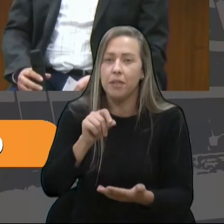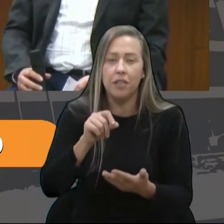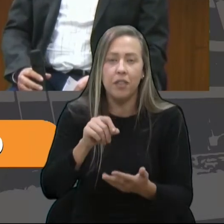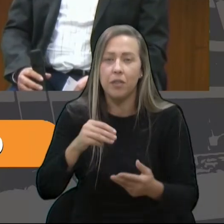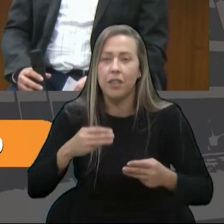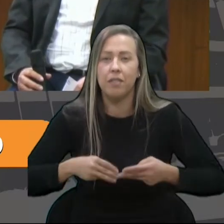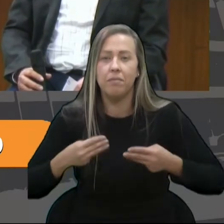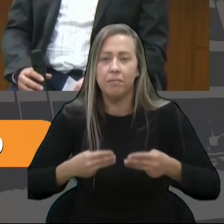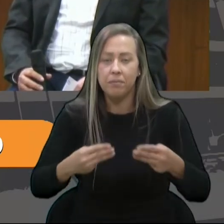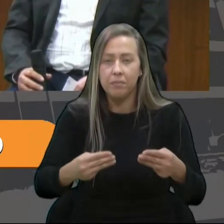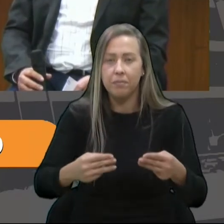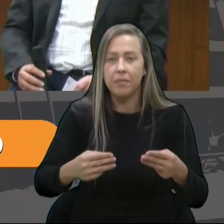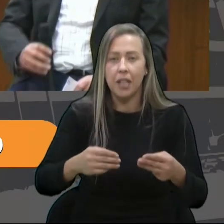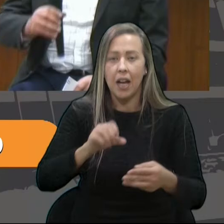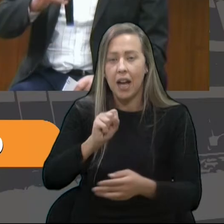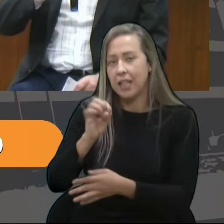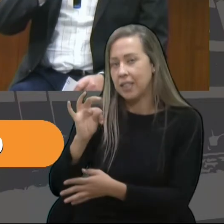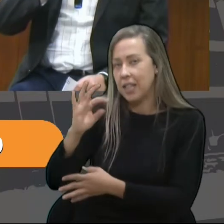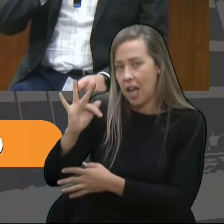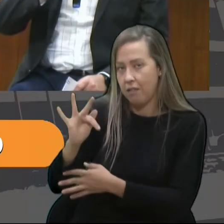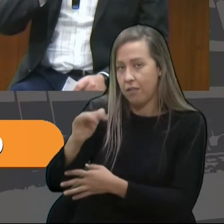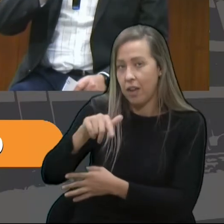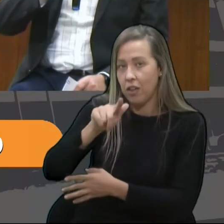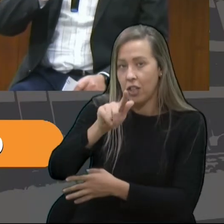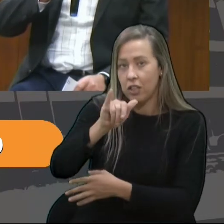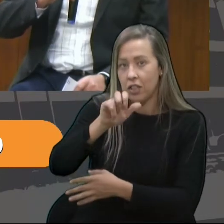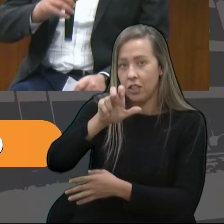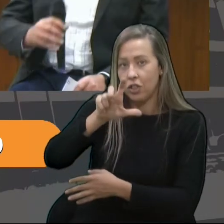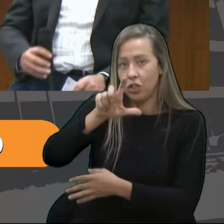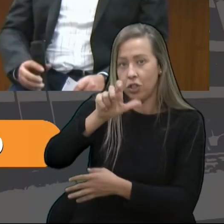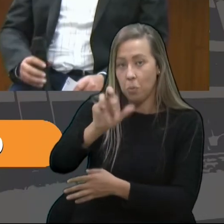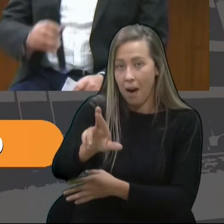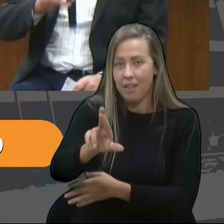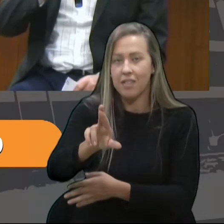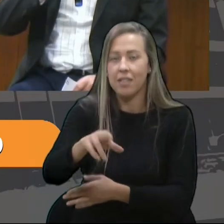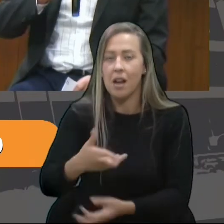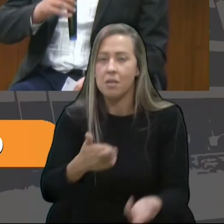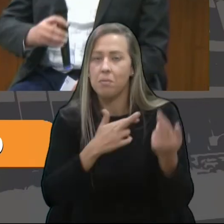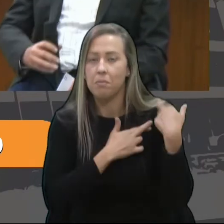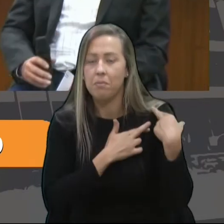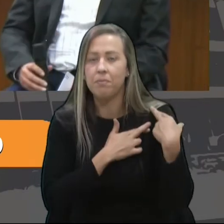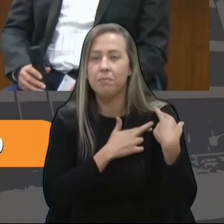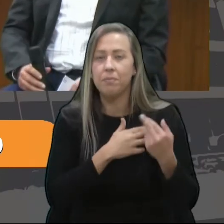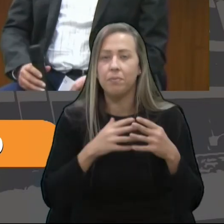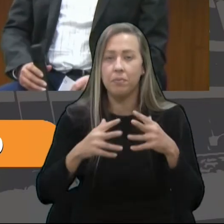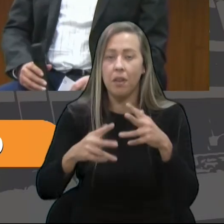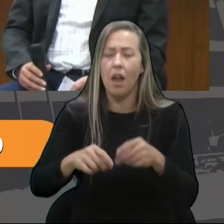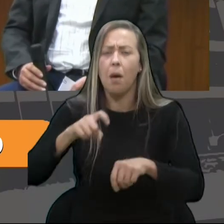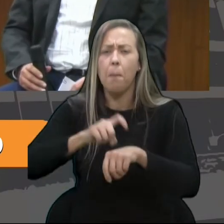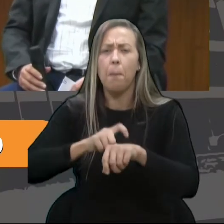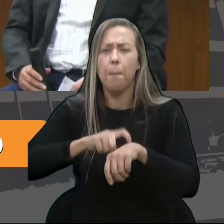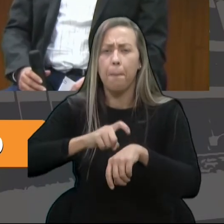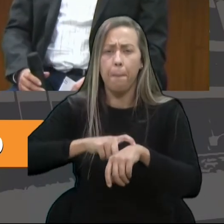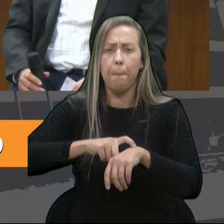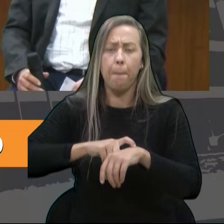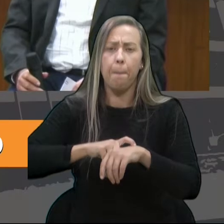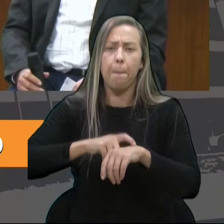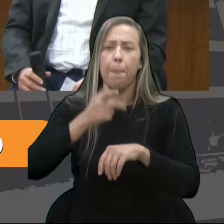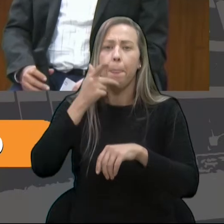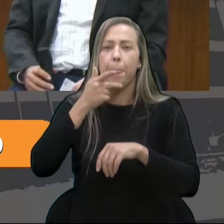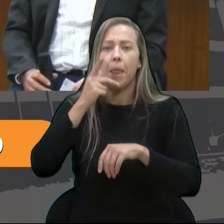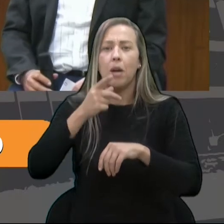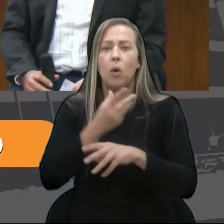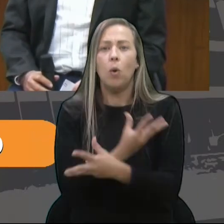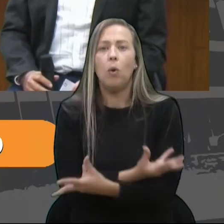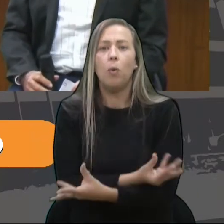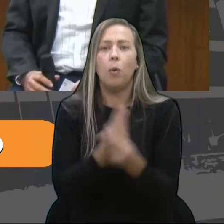ministro do STF, Gilmar Mendes, acho que tem mais de 10 anos já. Exatamente. E à época, isentando os